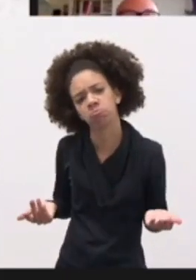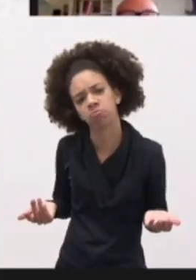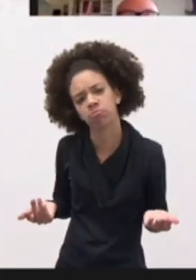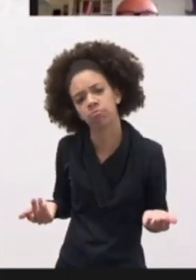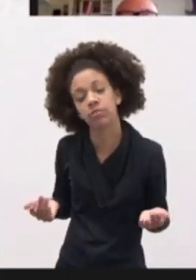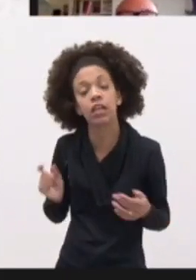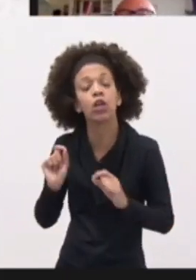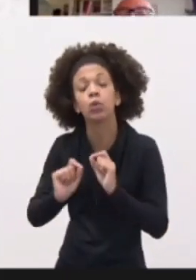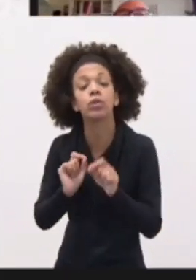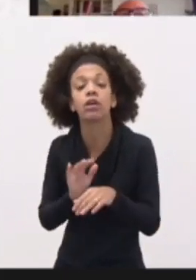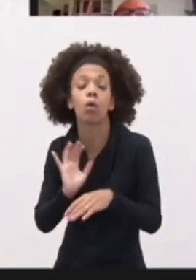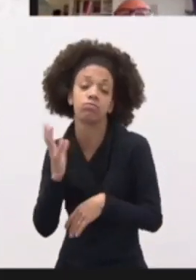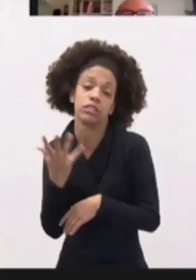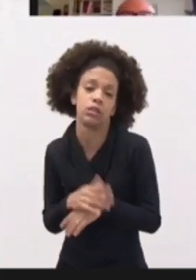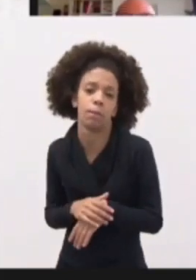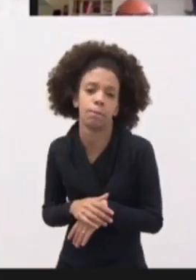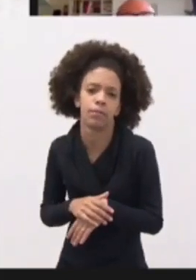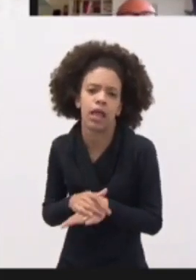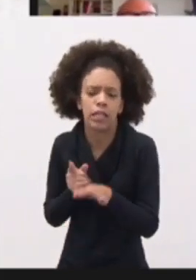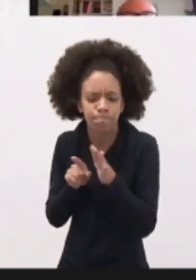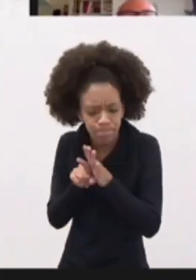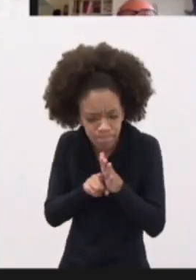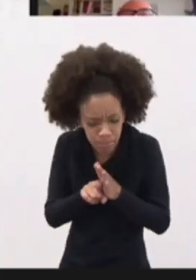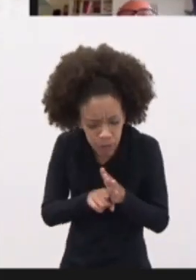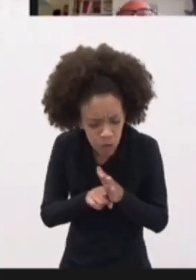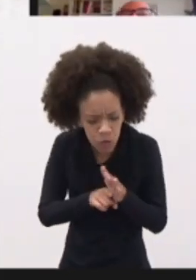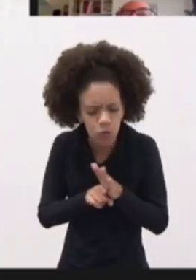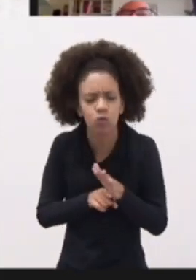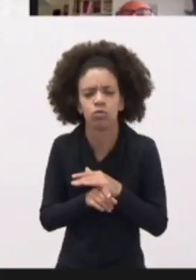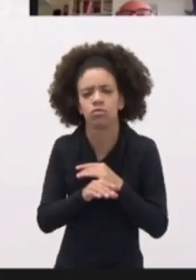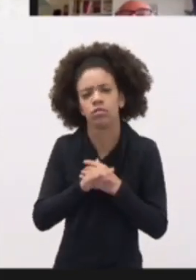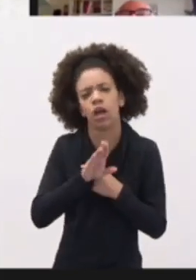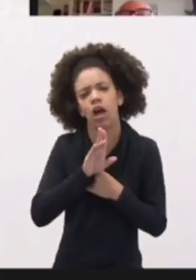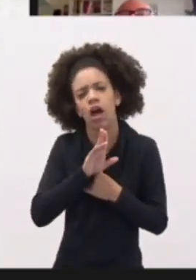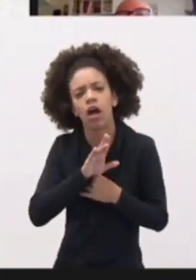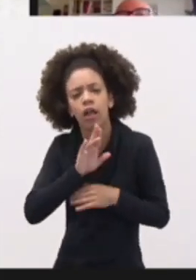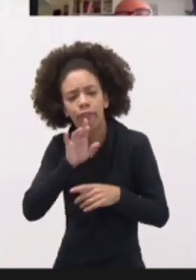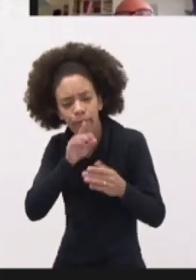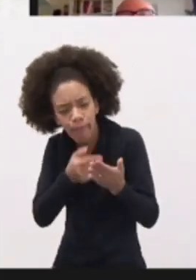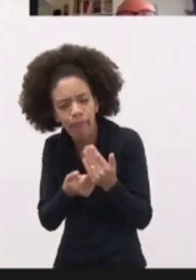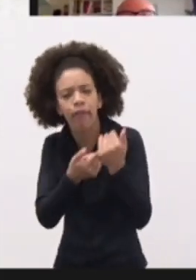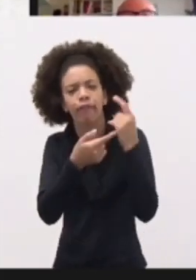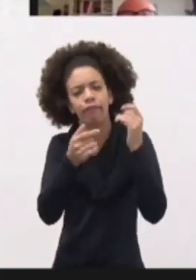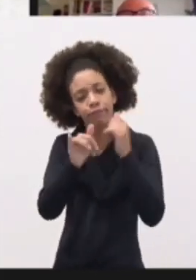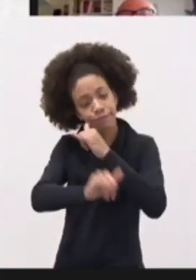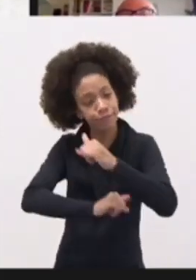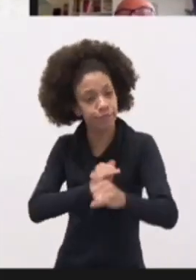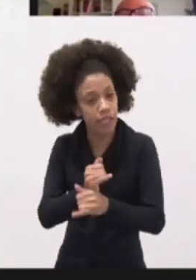E aí o que ele fez? Ele buscou referências na web. Essas referências ele tentou